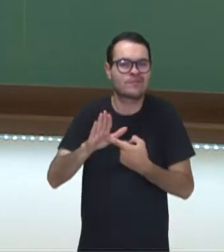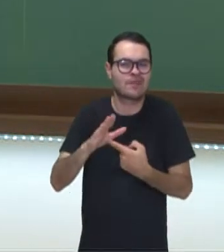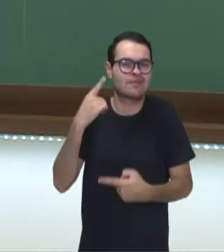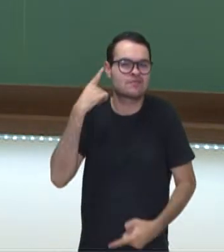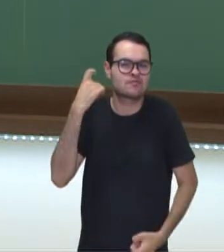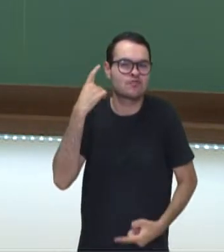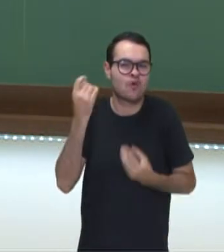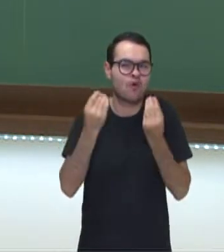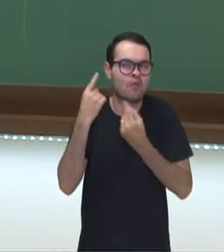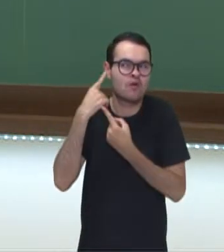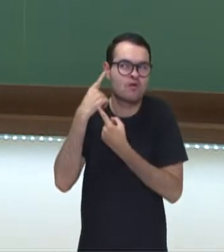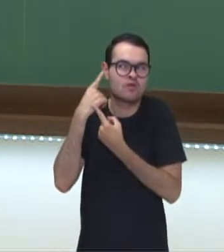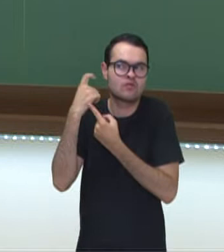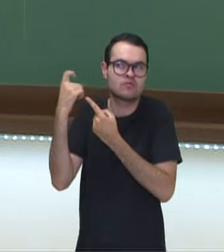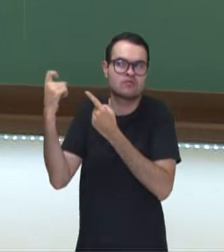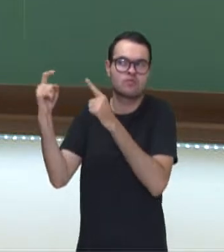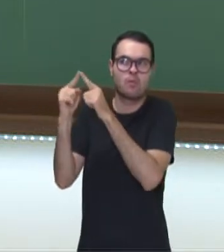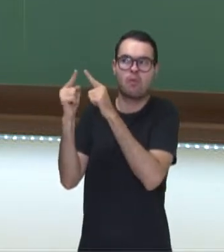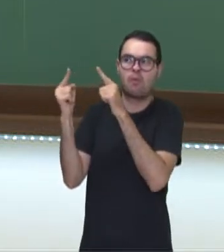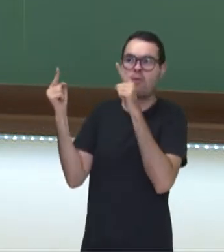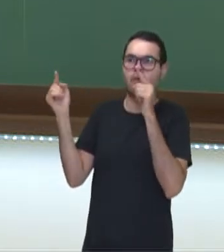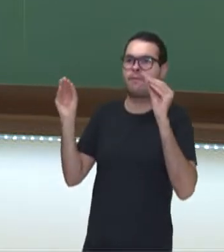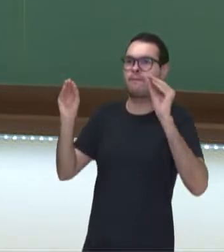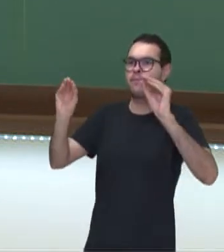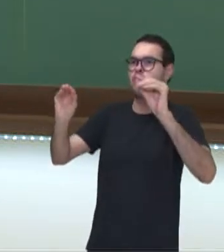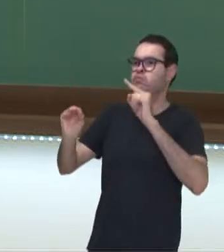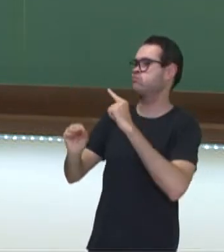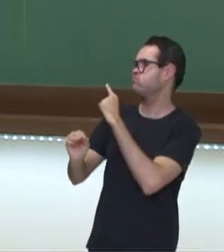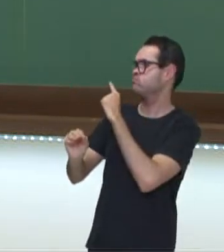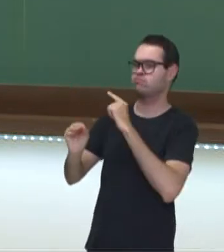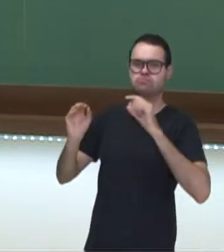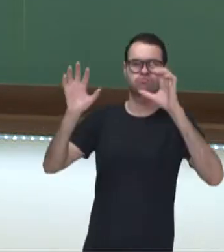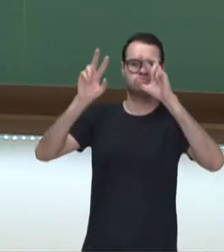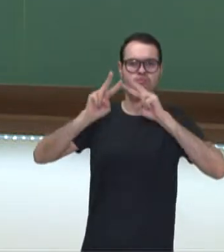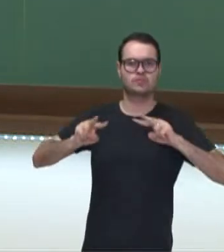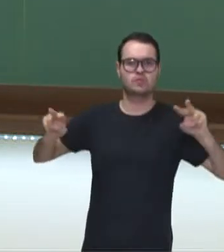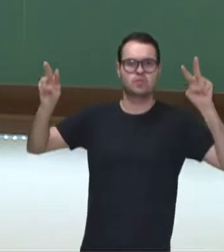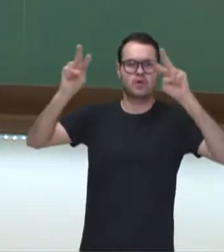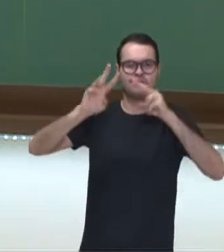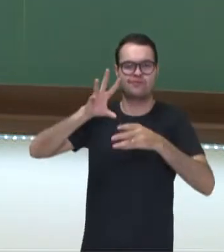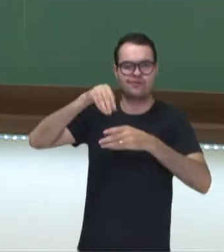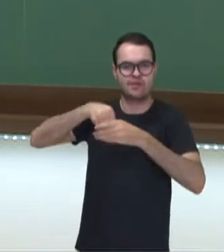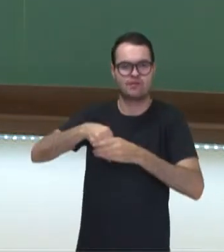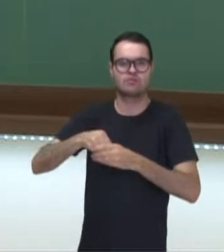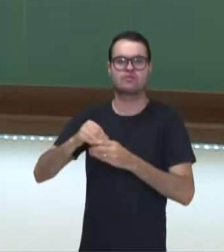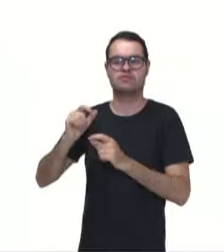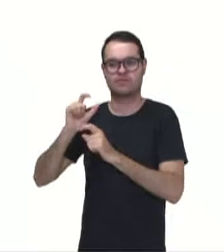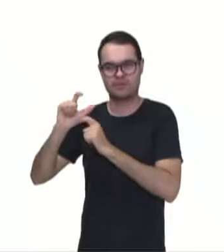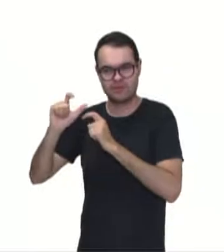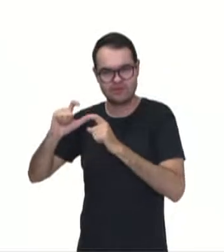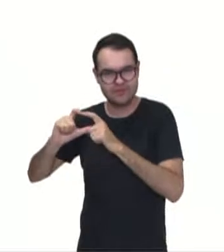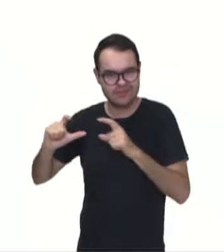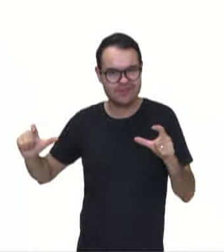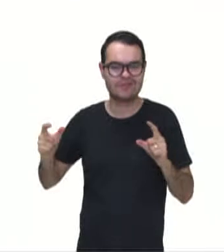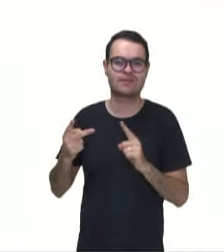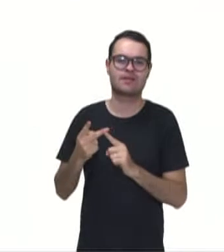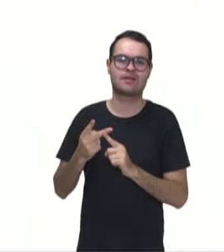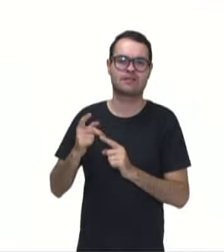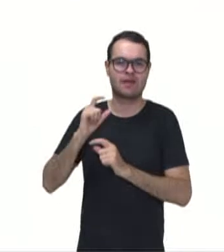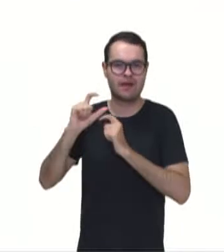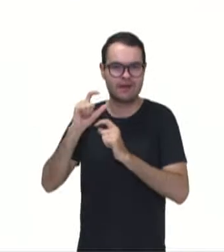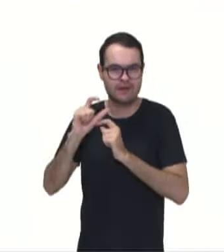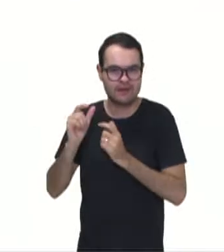realiza nesse tipo de enunciado, na tirinha, na HQ e também nas charges. Observem os